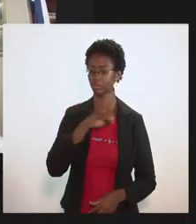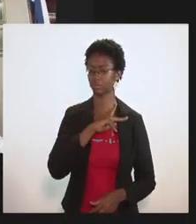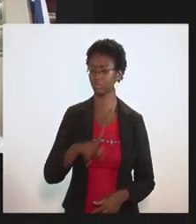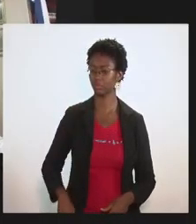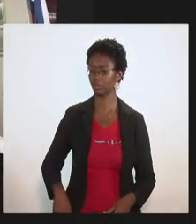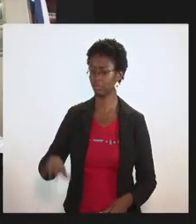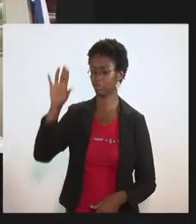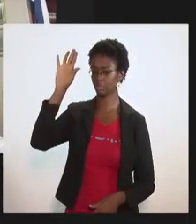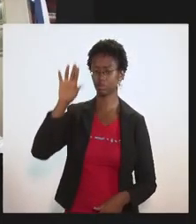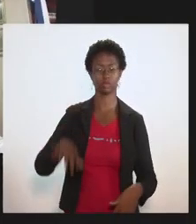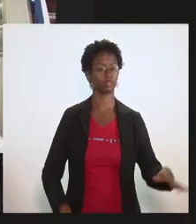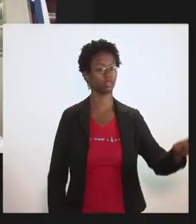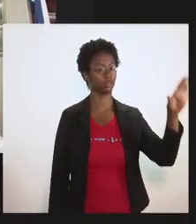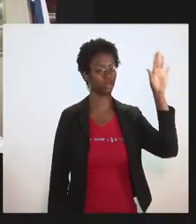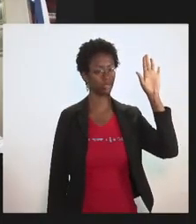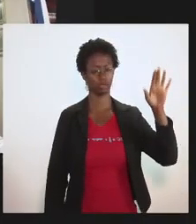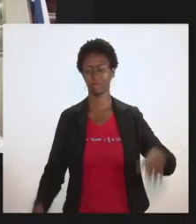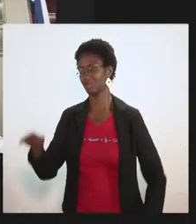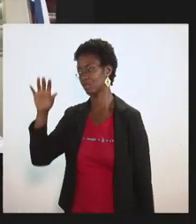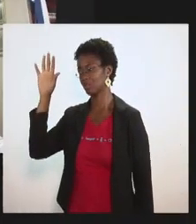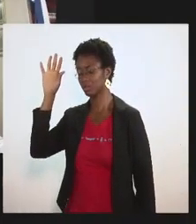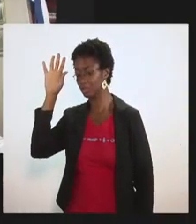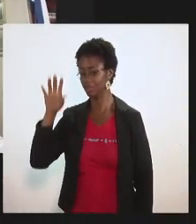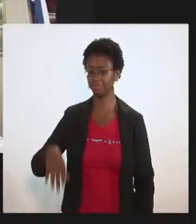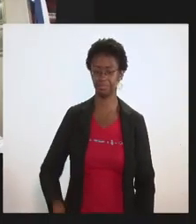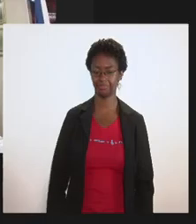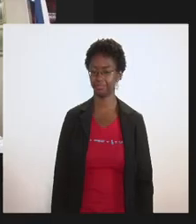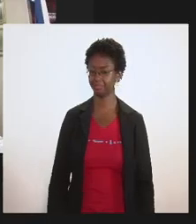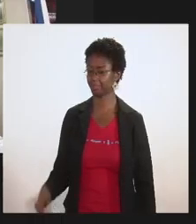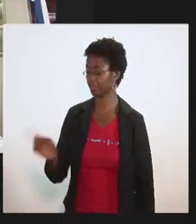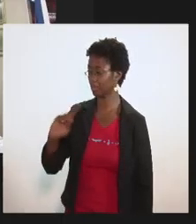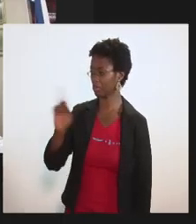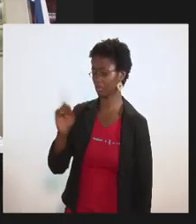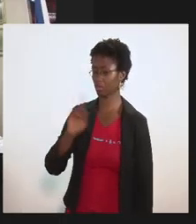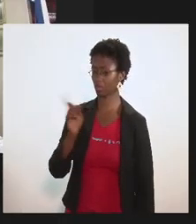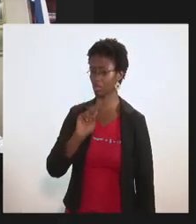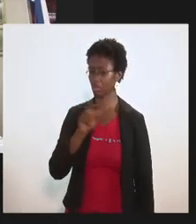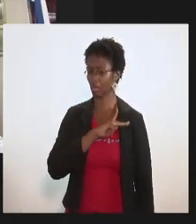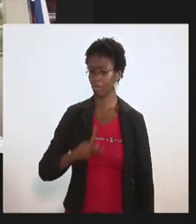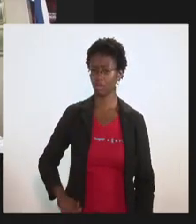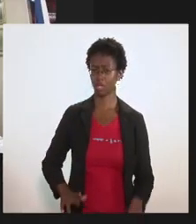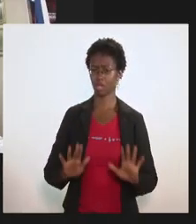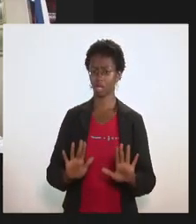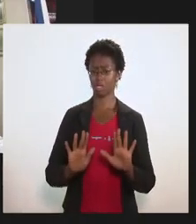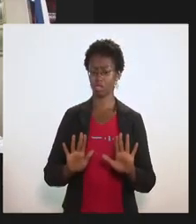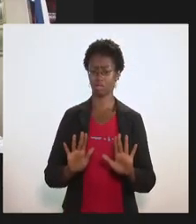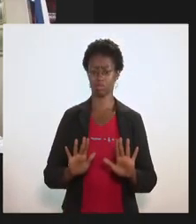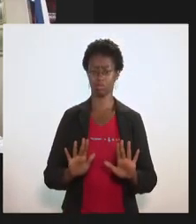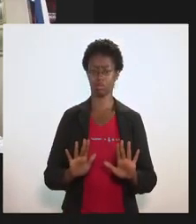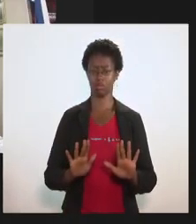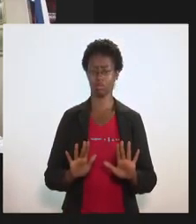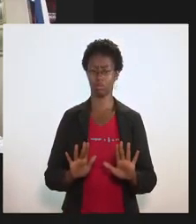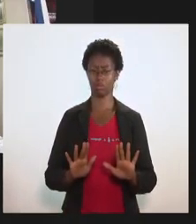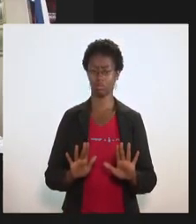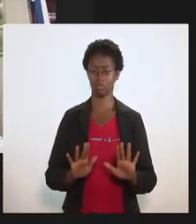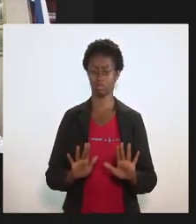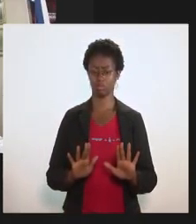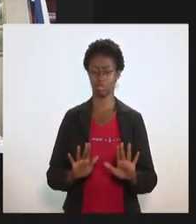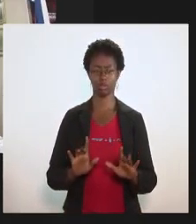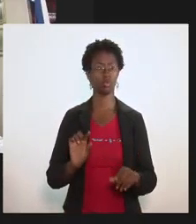2905-2020. Baixa em diligência o INEPAC. O 30 da pauta. Projeto de Lei 3095-2020, autoria do deputado Anderson Moraes, o parecer é pela